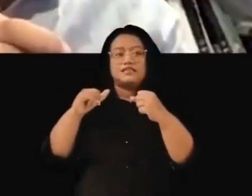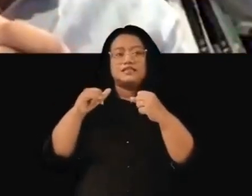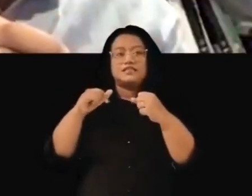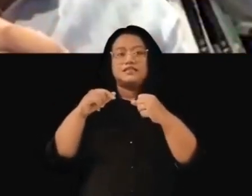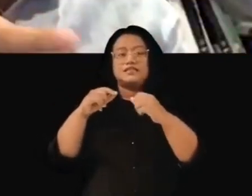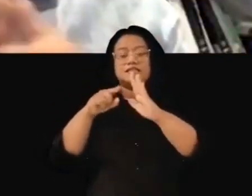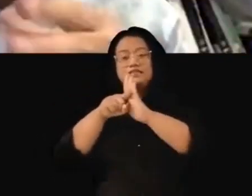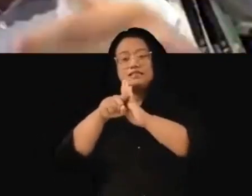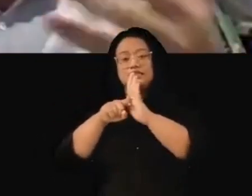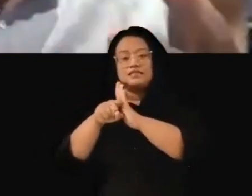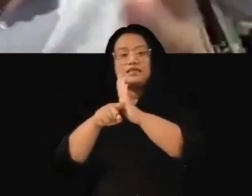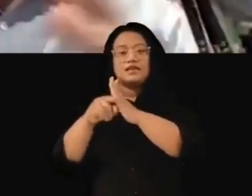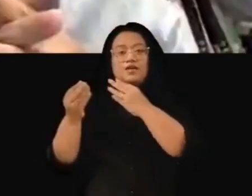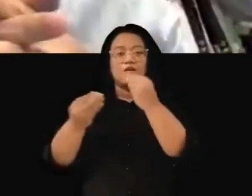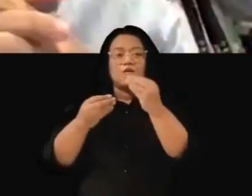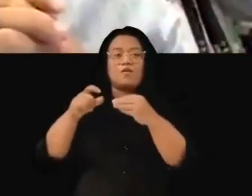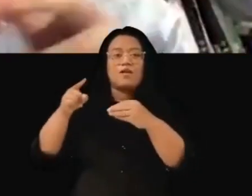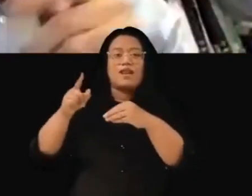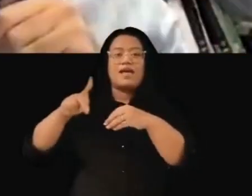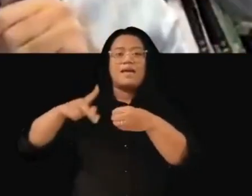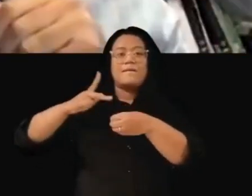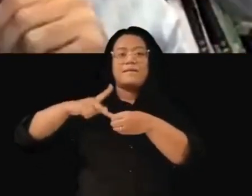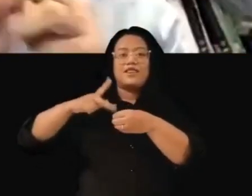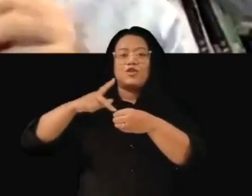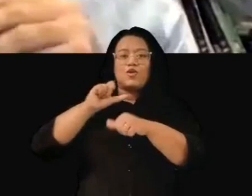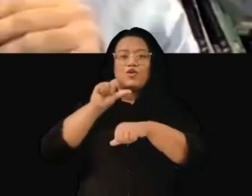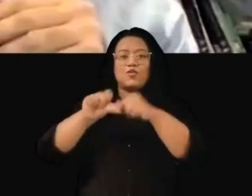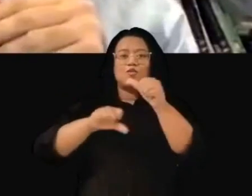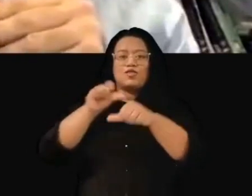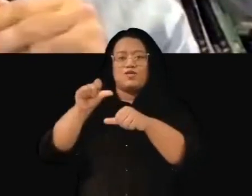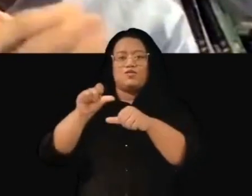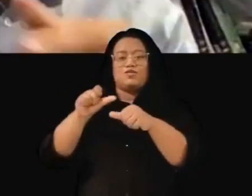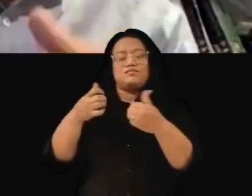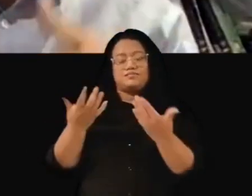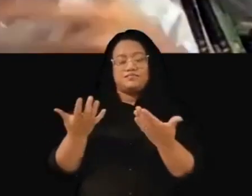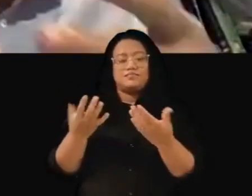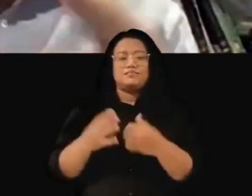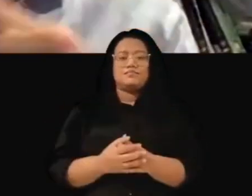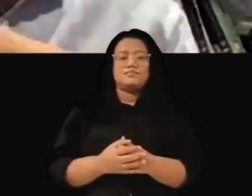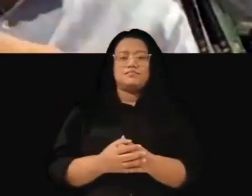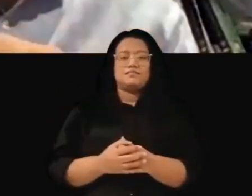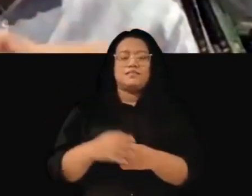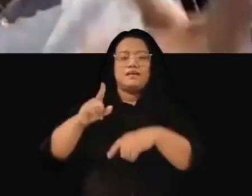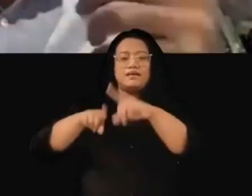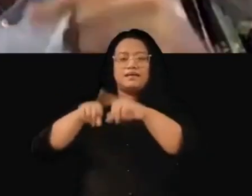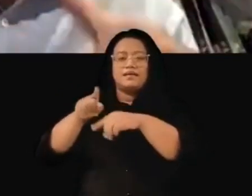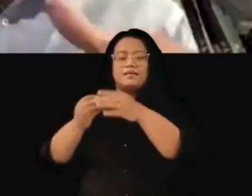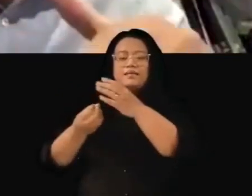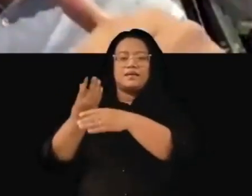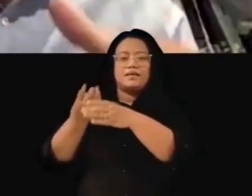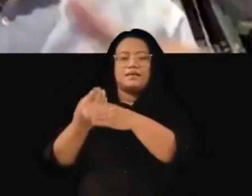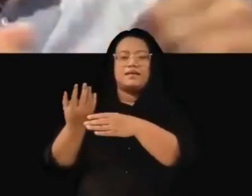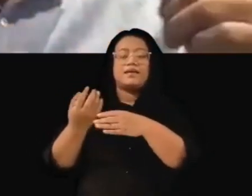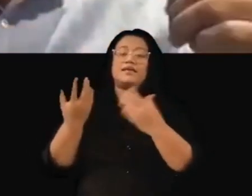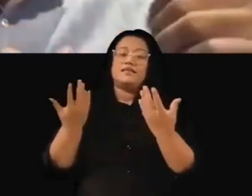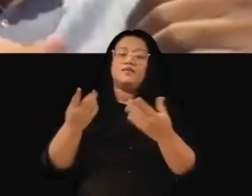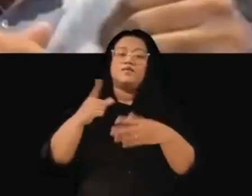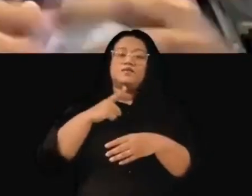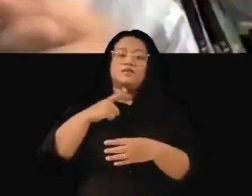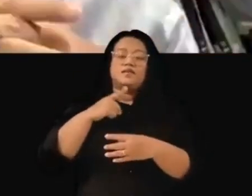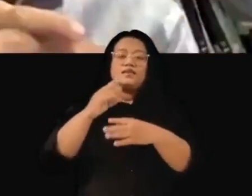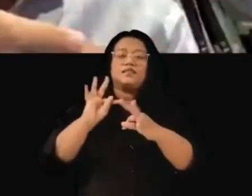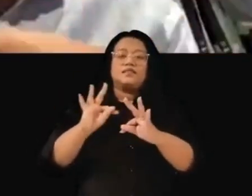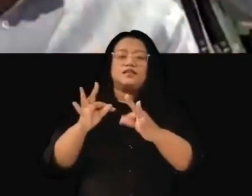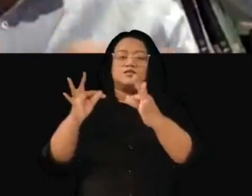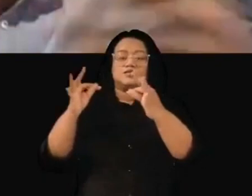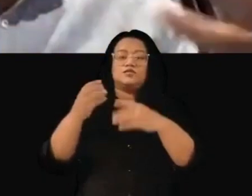mais cuidado, você vai ver que aquilo tudo é petróleo transformado. Enfim, então nós temos aí uma nova tecnologia a partir de um insumo que não é